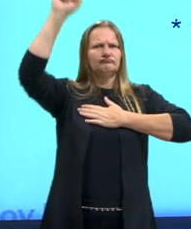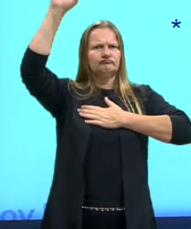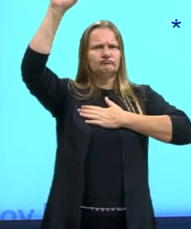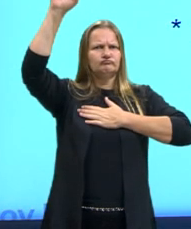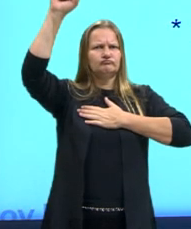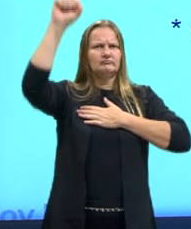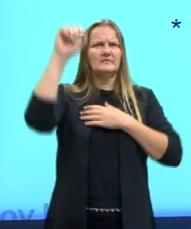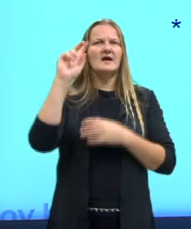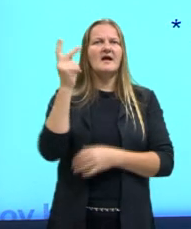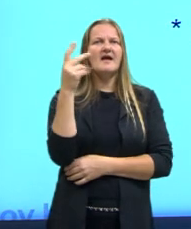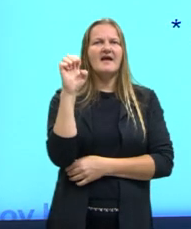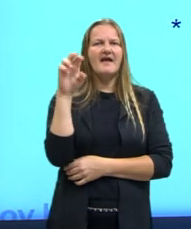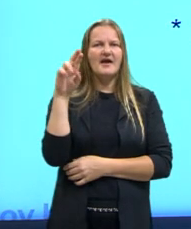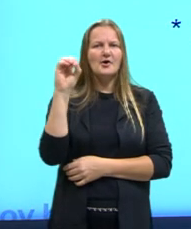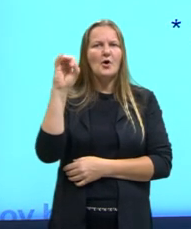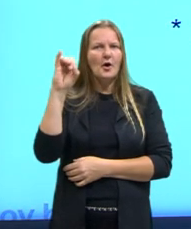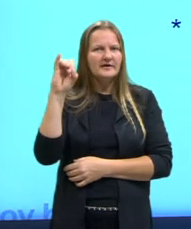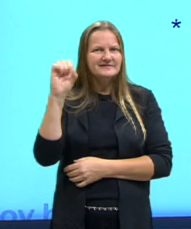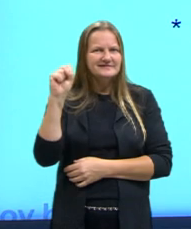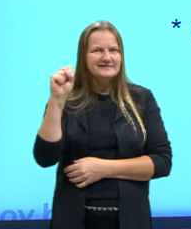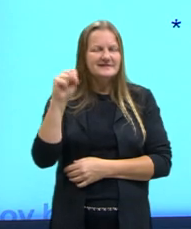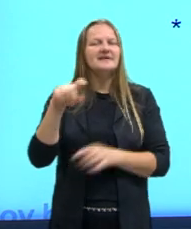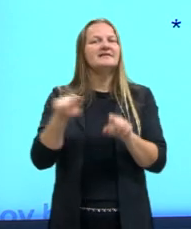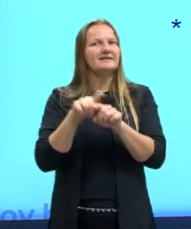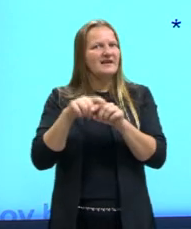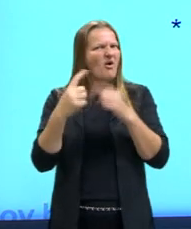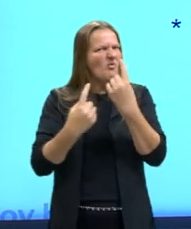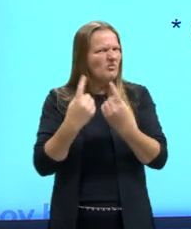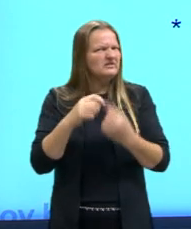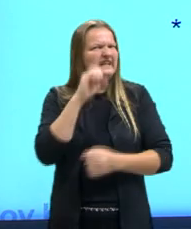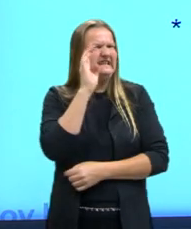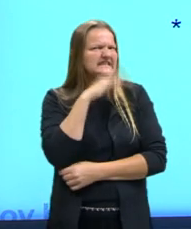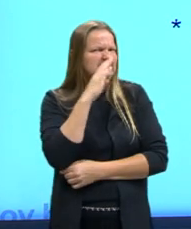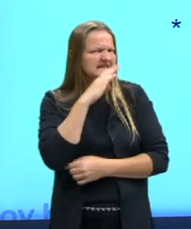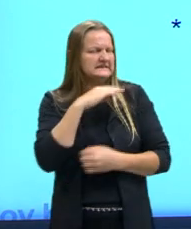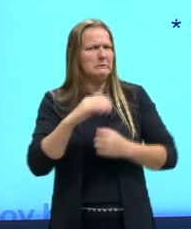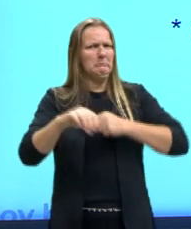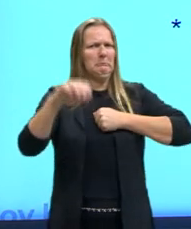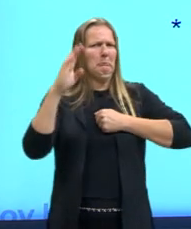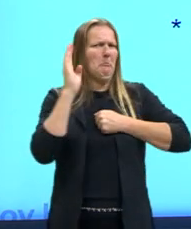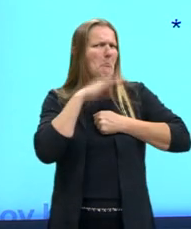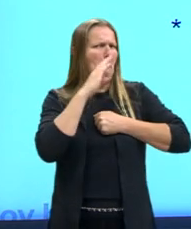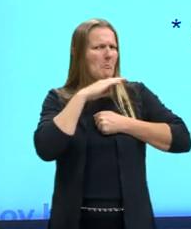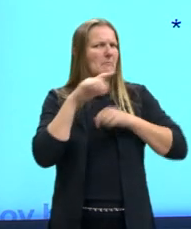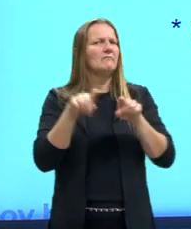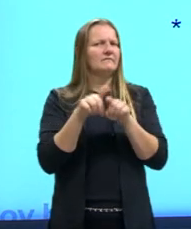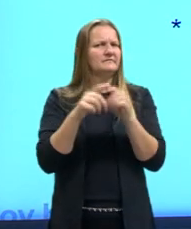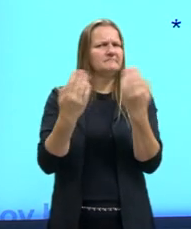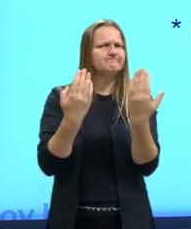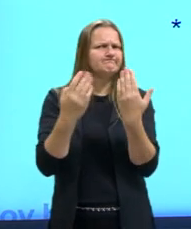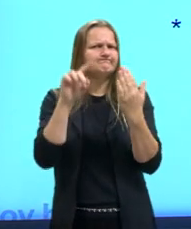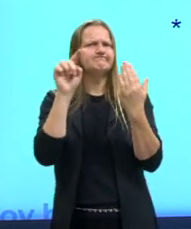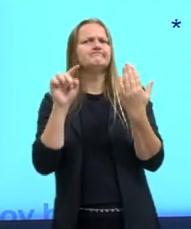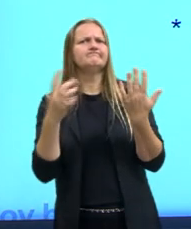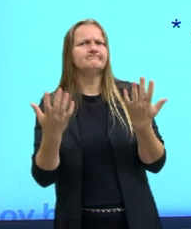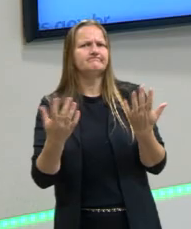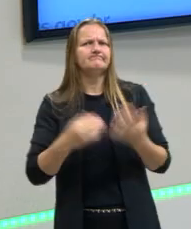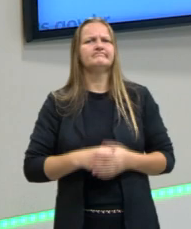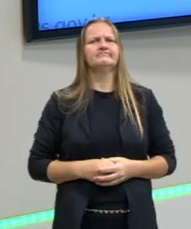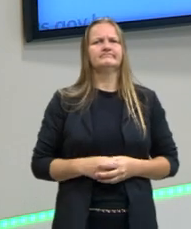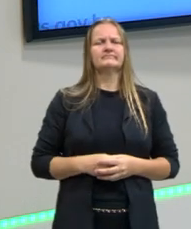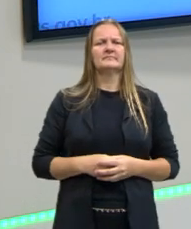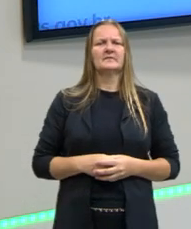questionados por por muitos filósofos já se tem algum deles principalmente Sócrates e Platão e eles não criaram uma escola